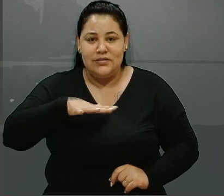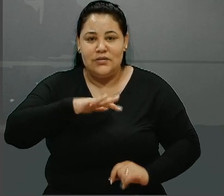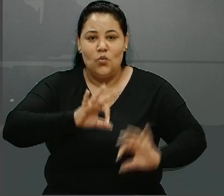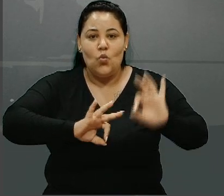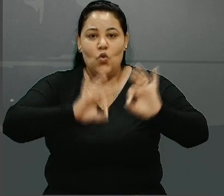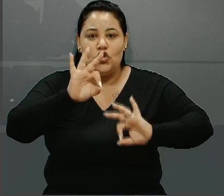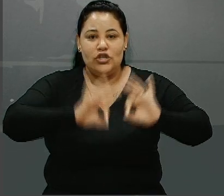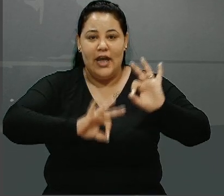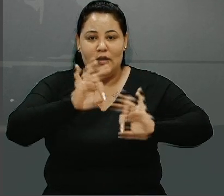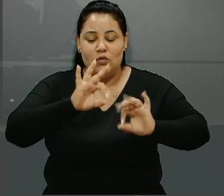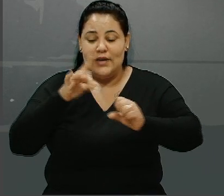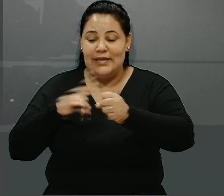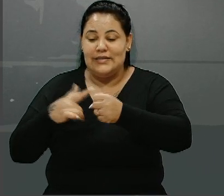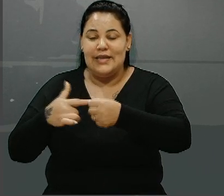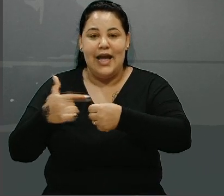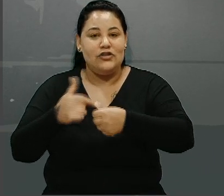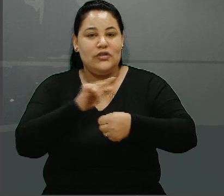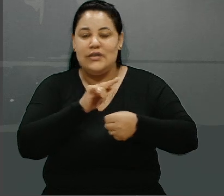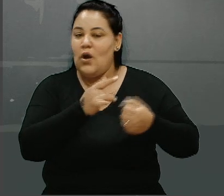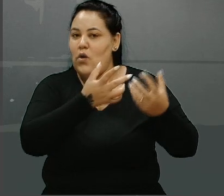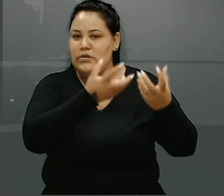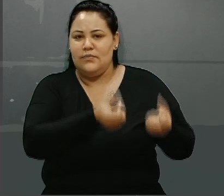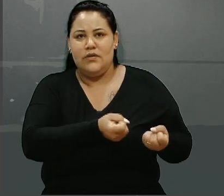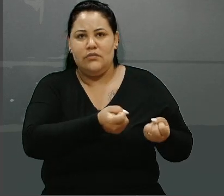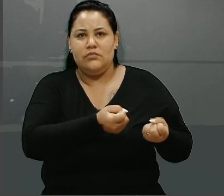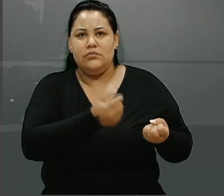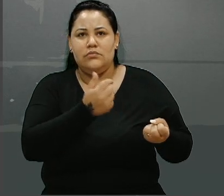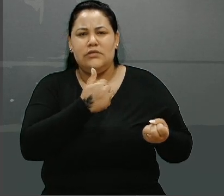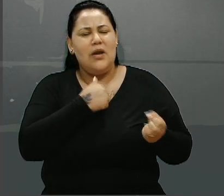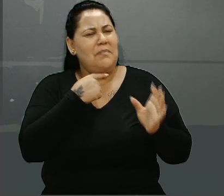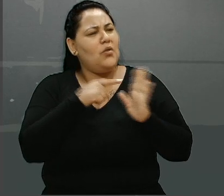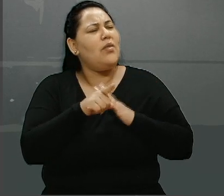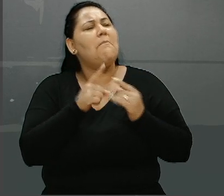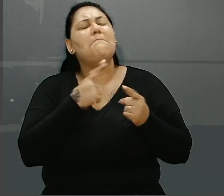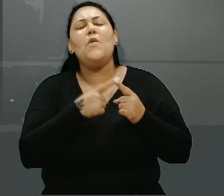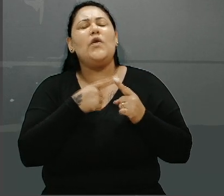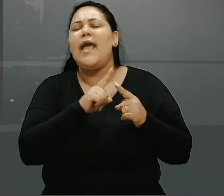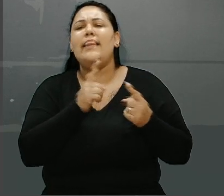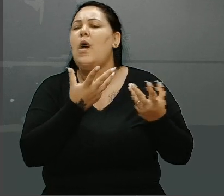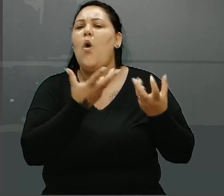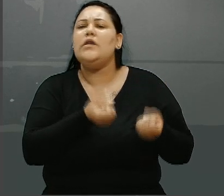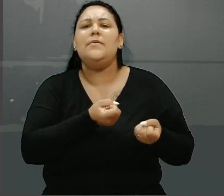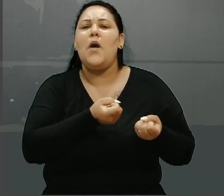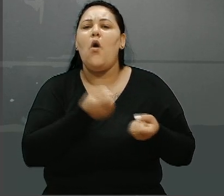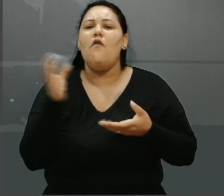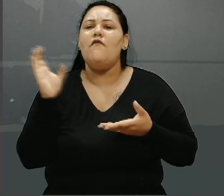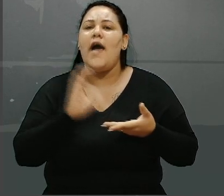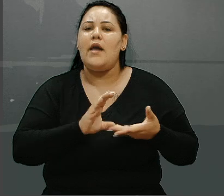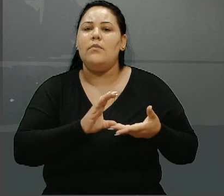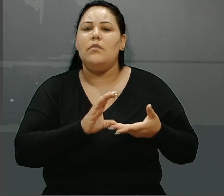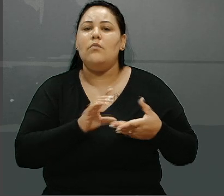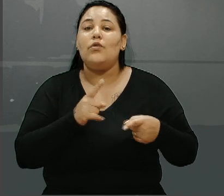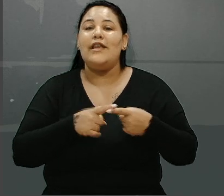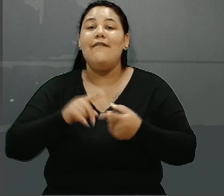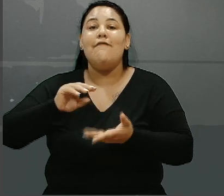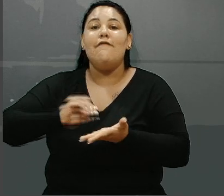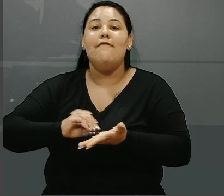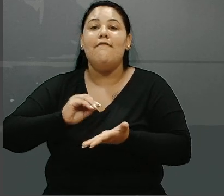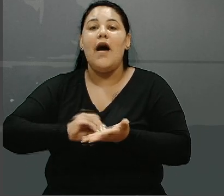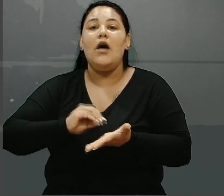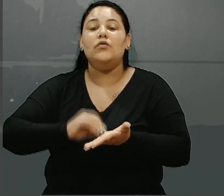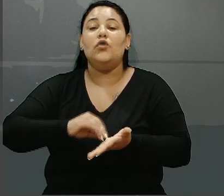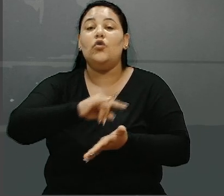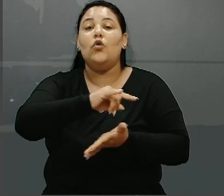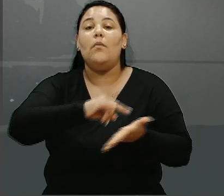que a cidade não foi contemplada. Eu disse, não foi contemplada por quê? Pela falta de documentos e